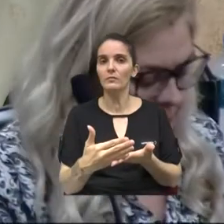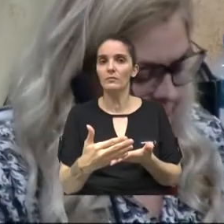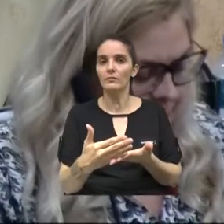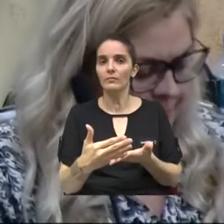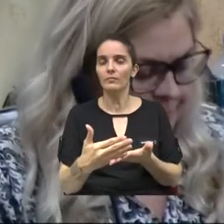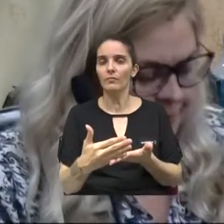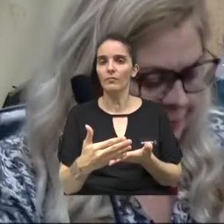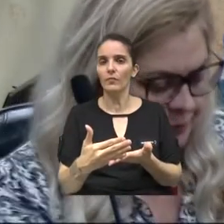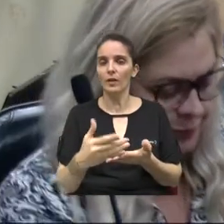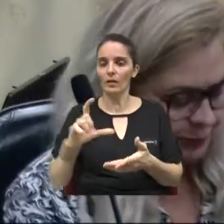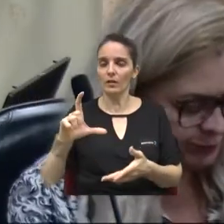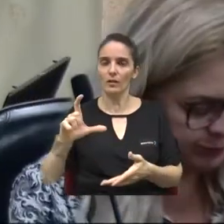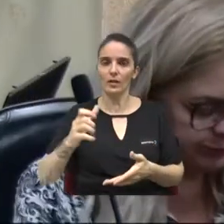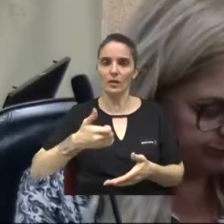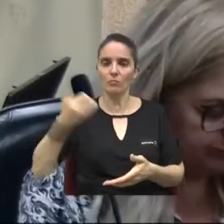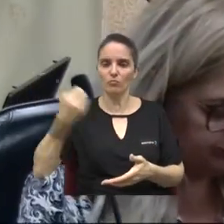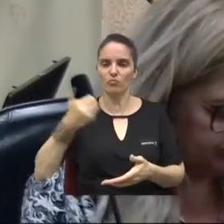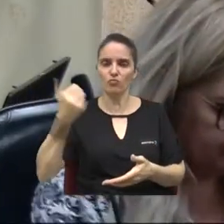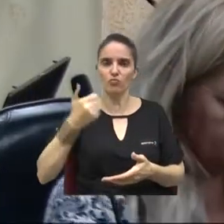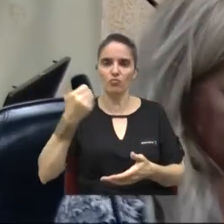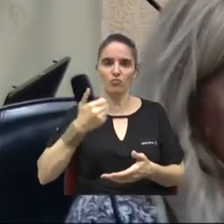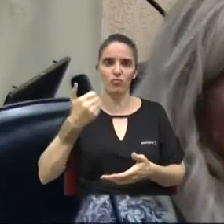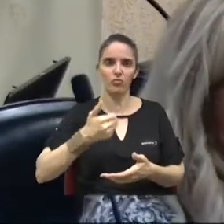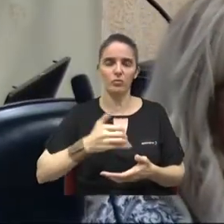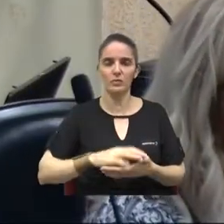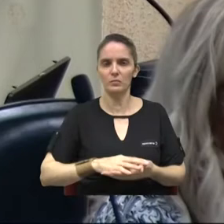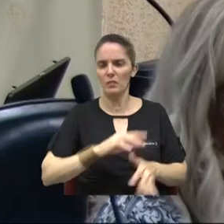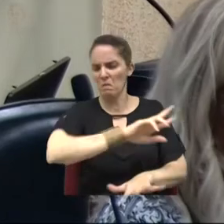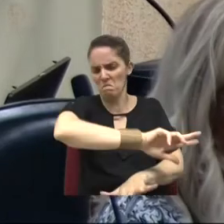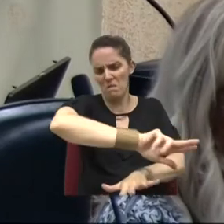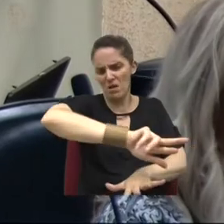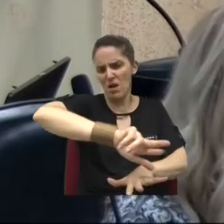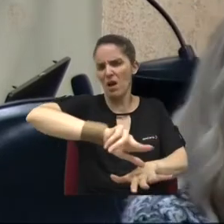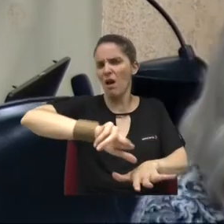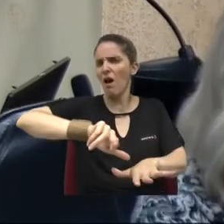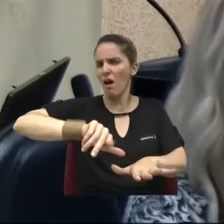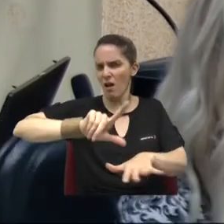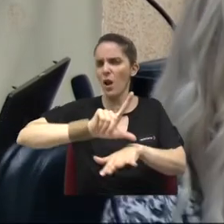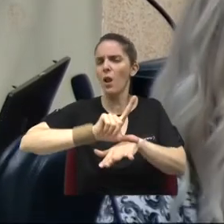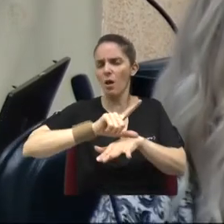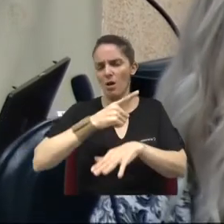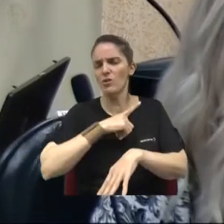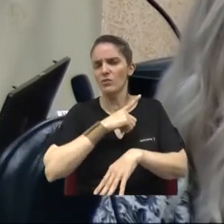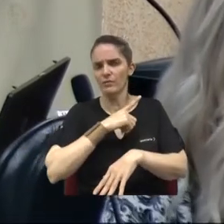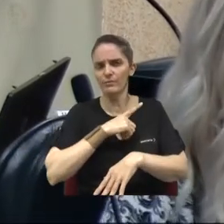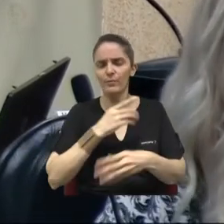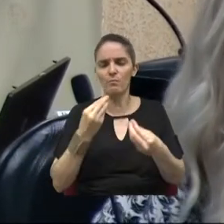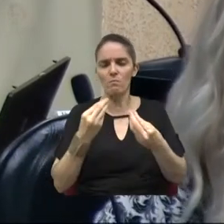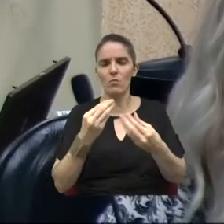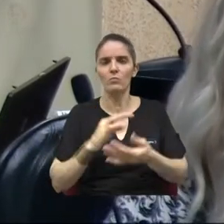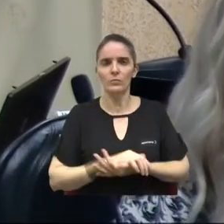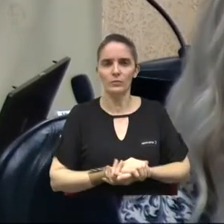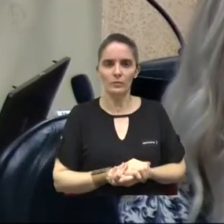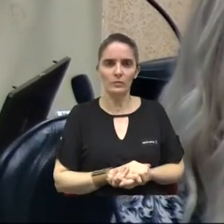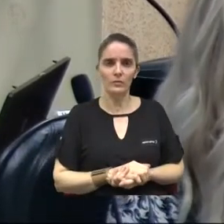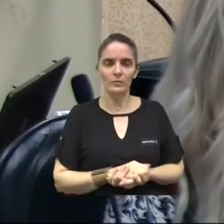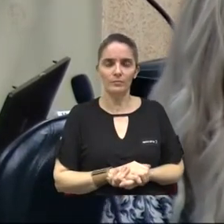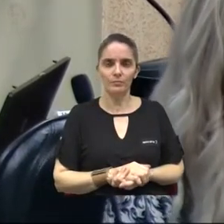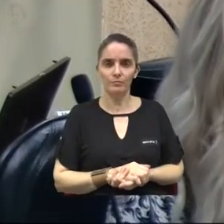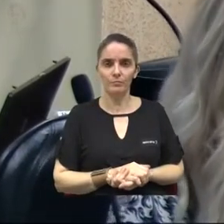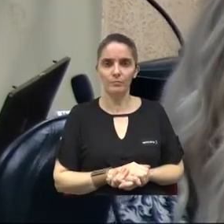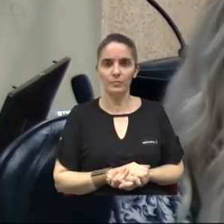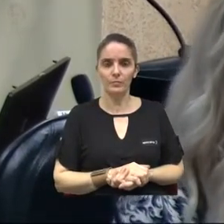suplementações. Né? Hoje existem inúmeras lojas de suplementos, que